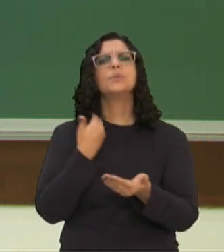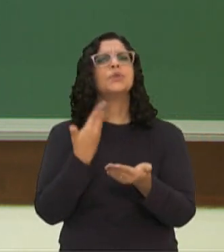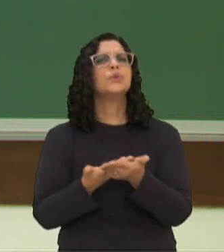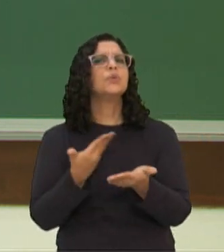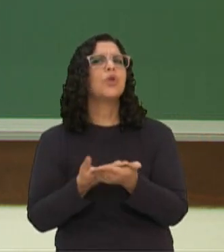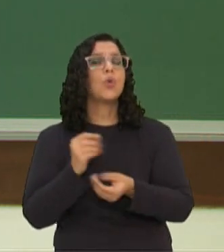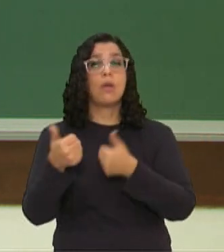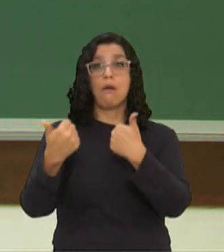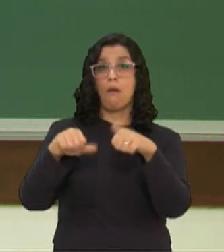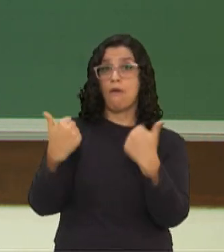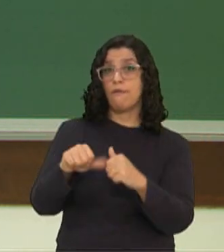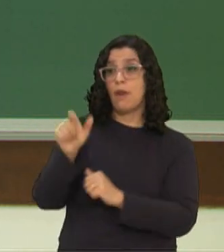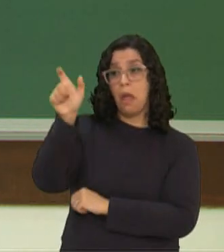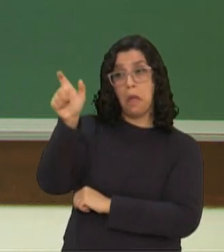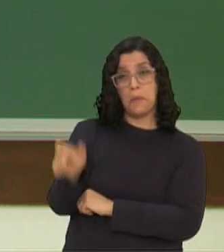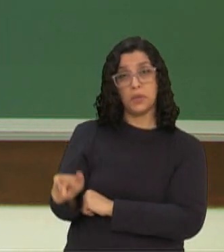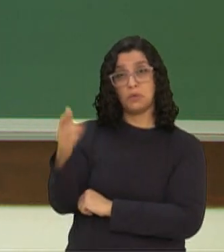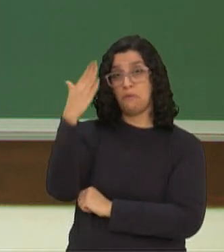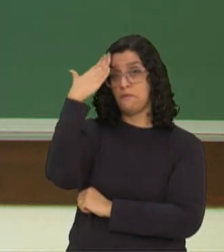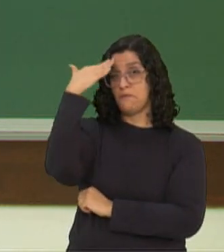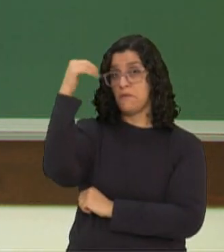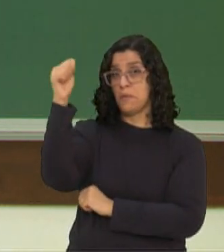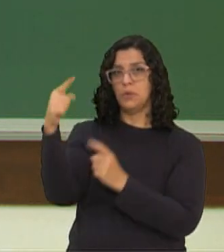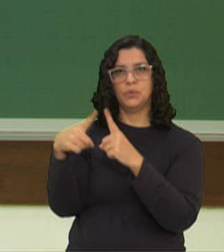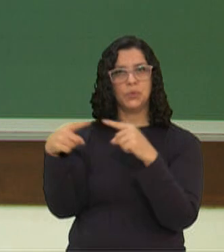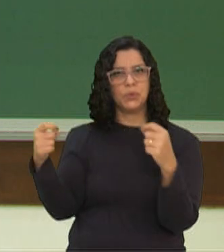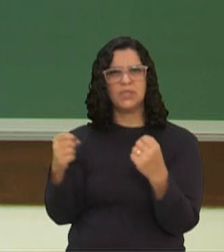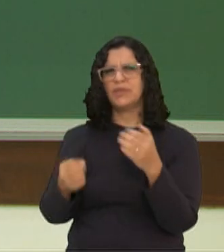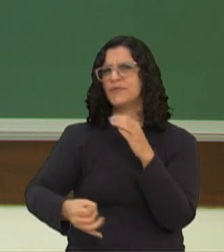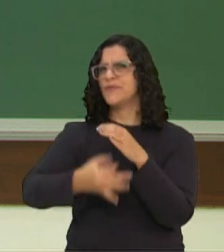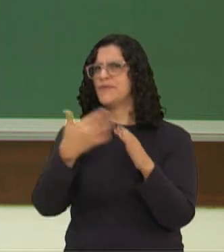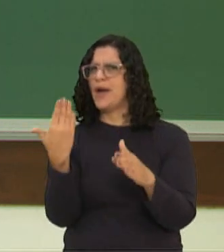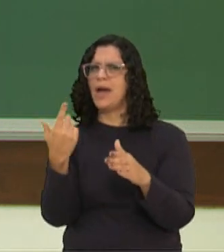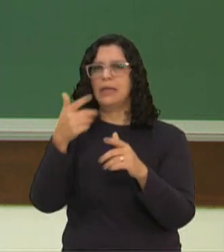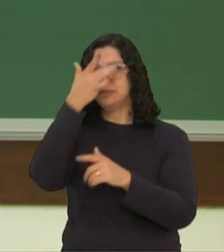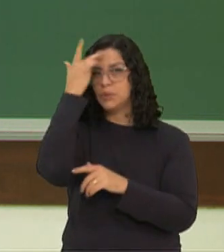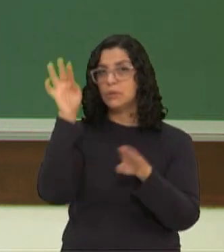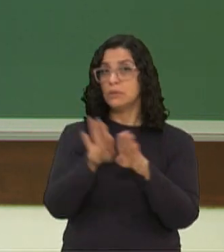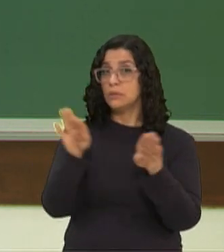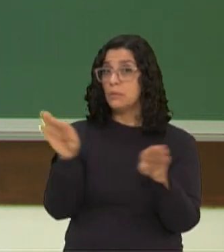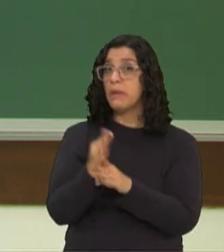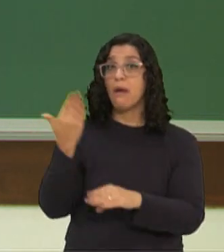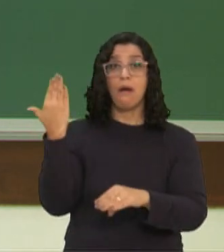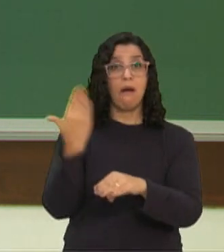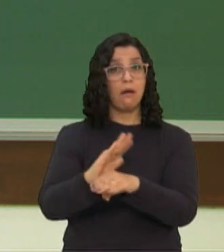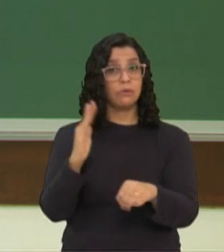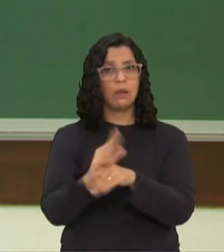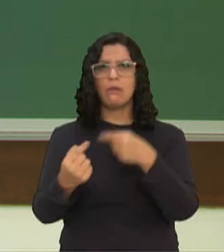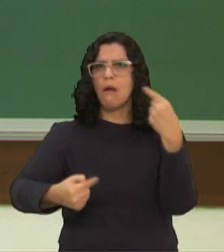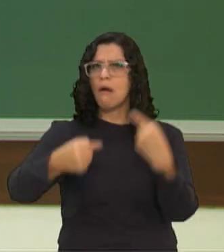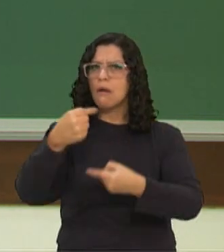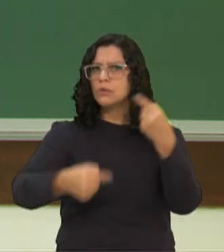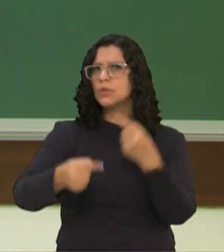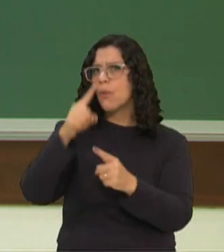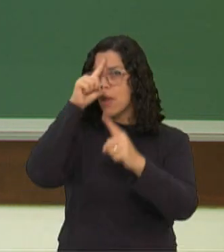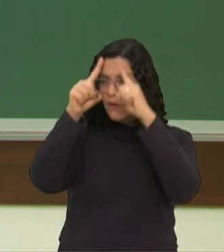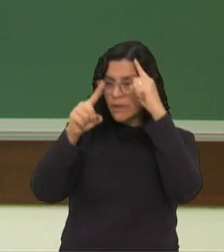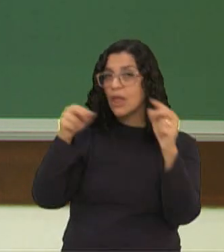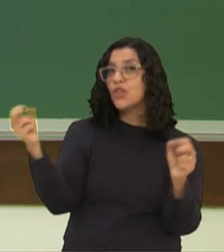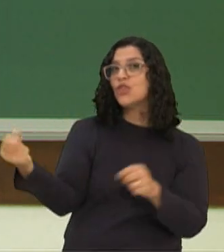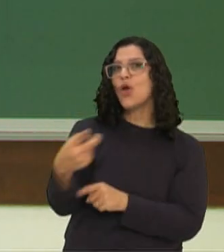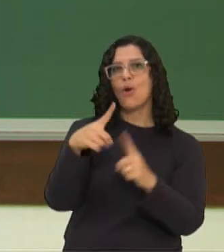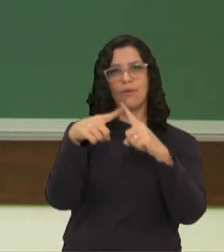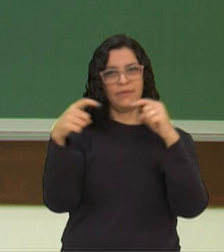vamos analisar um desses grandes cientistas, vários desses pensadores, que serviram para discutir e inventar uma